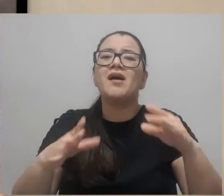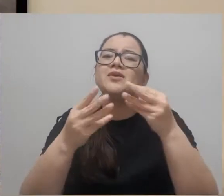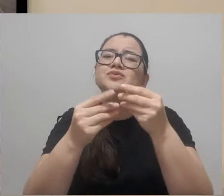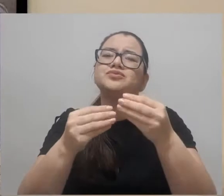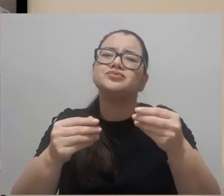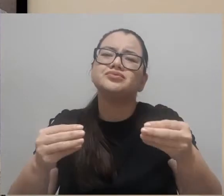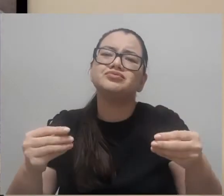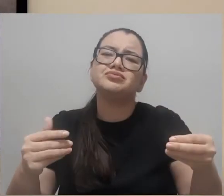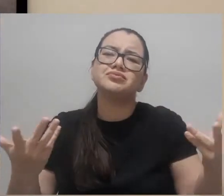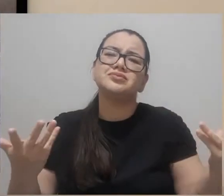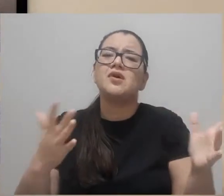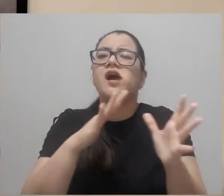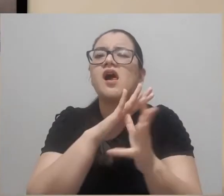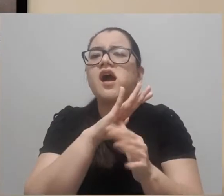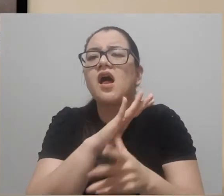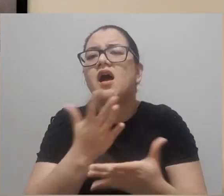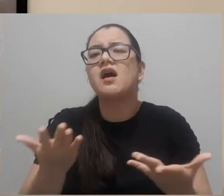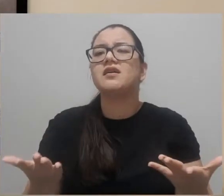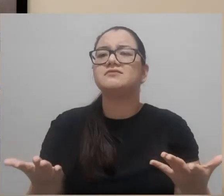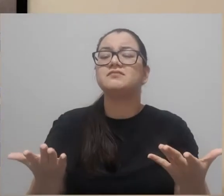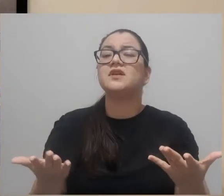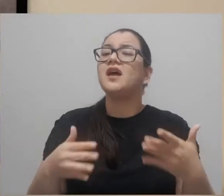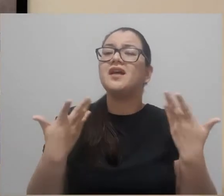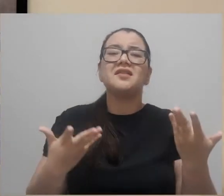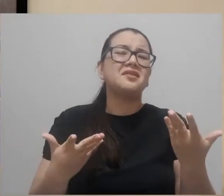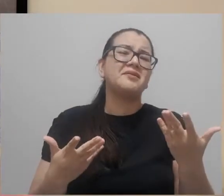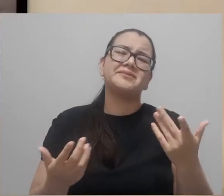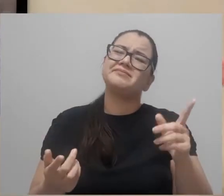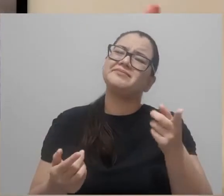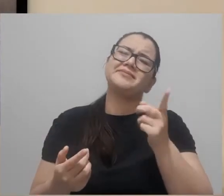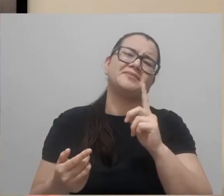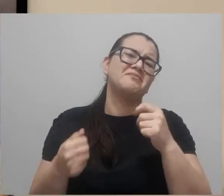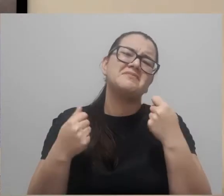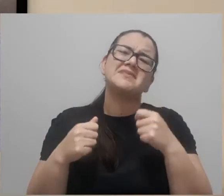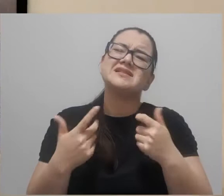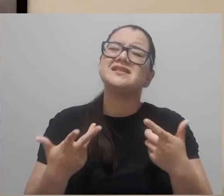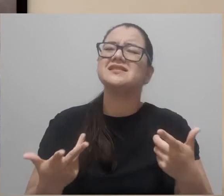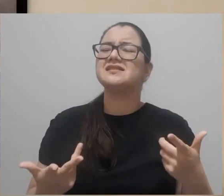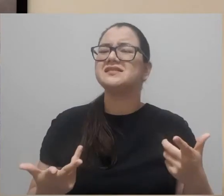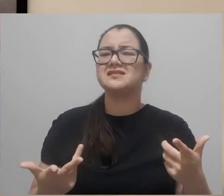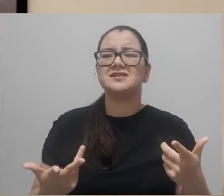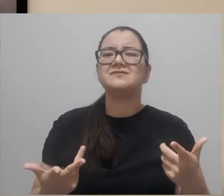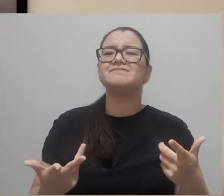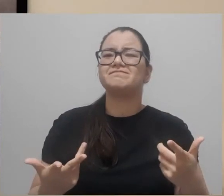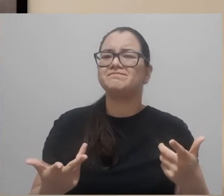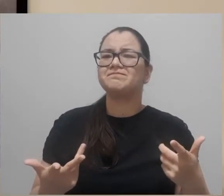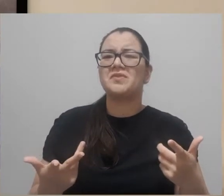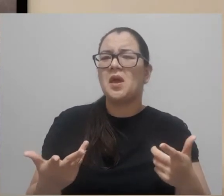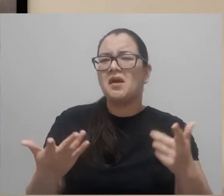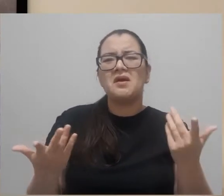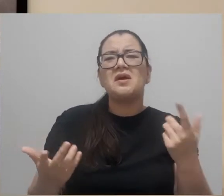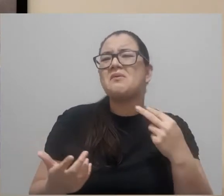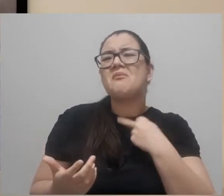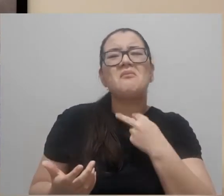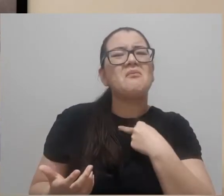tolice, como eu já disse, nós fazemos disso o nosso tesouro, porque eles podem ser facilmente